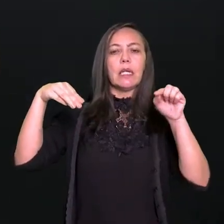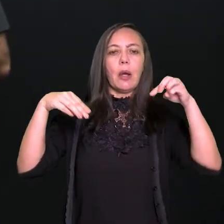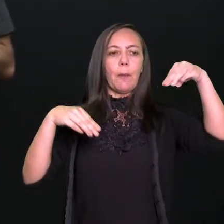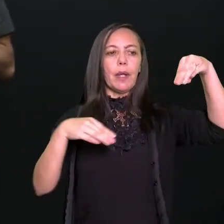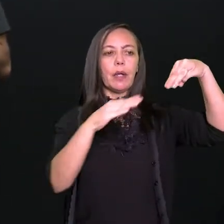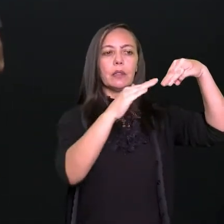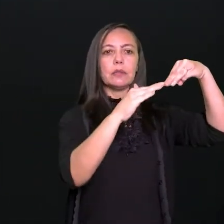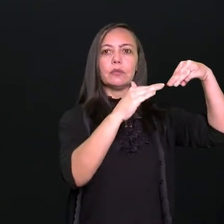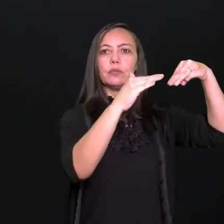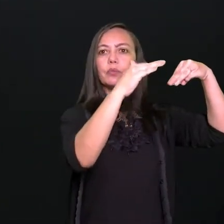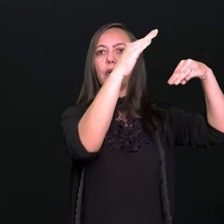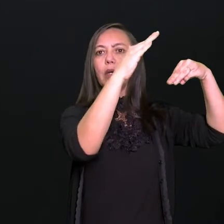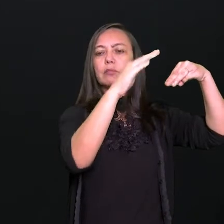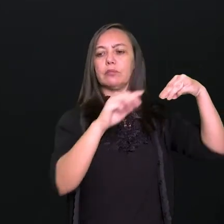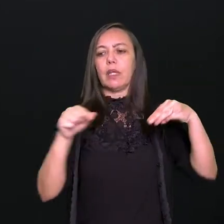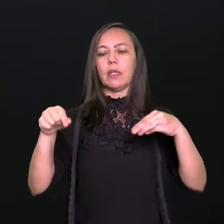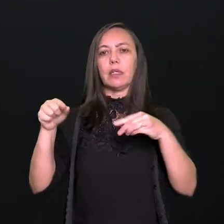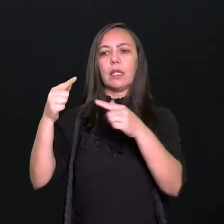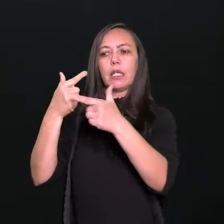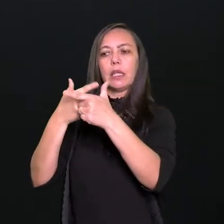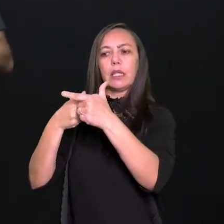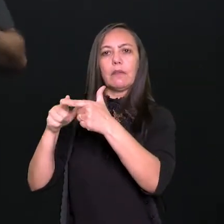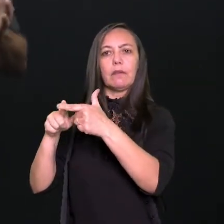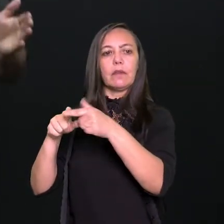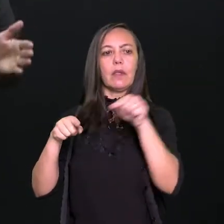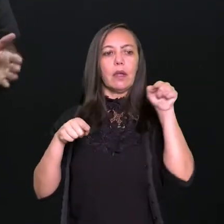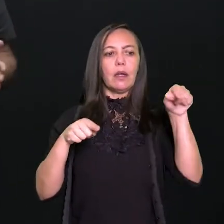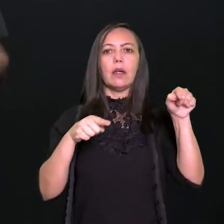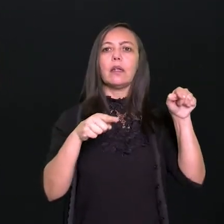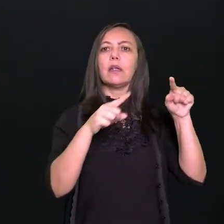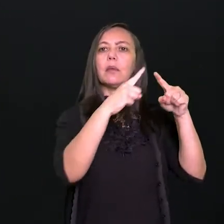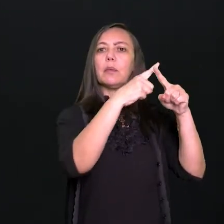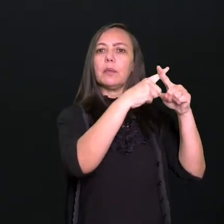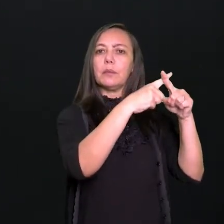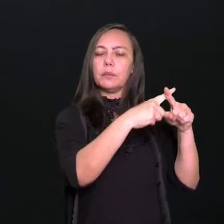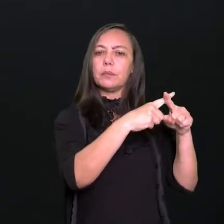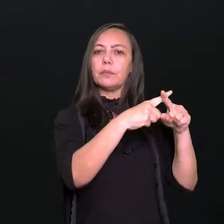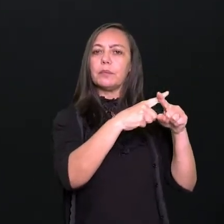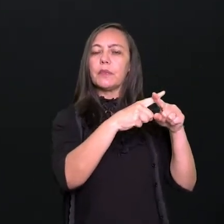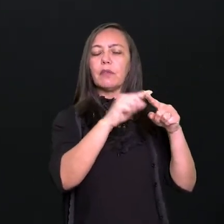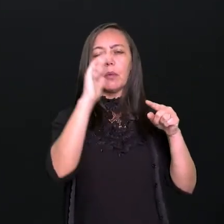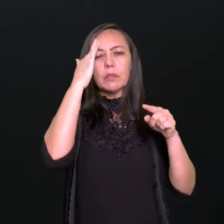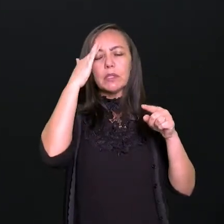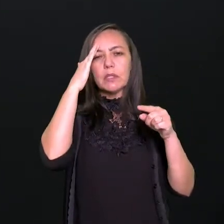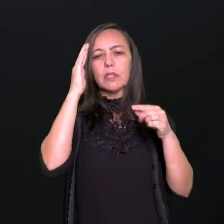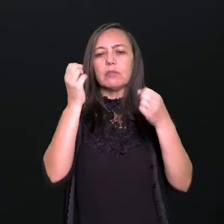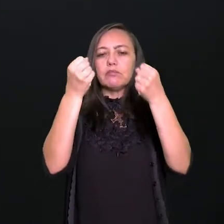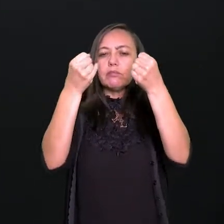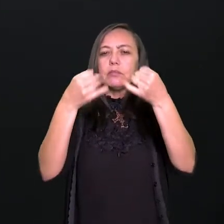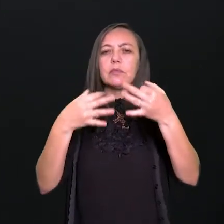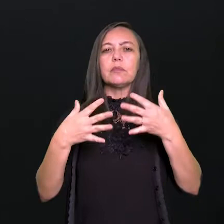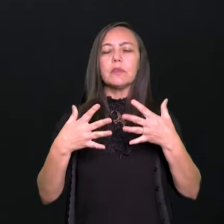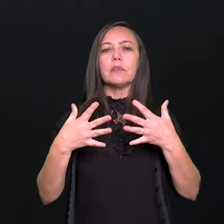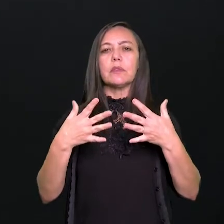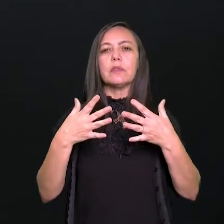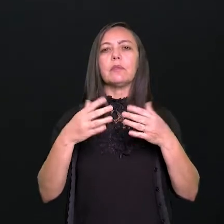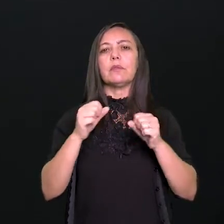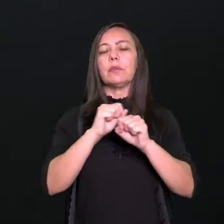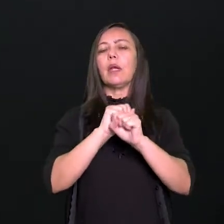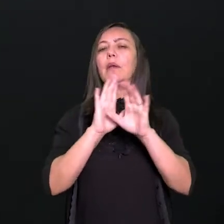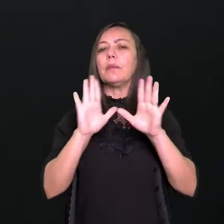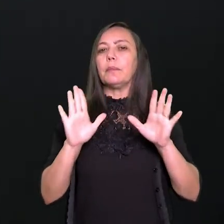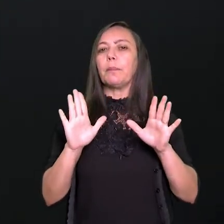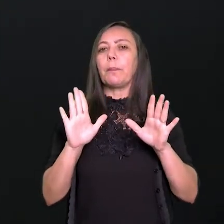do metro. Vamos entender agora o que são múltiplos, o que são submúltiplos do metro.